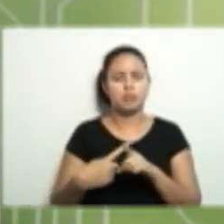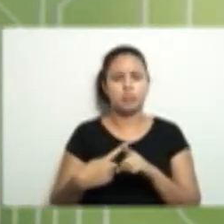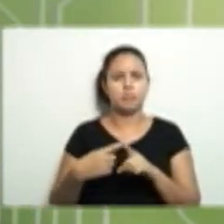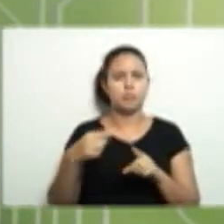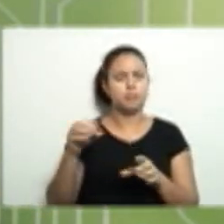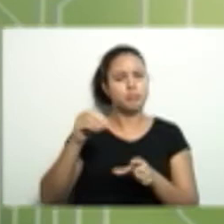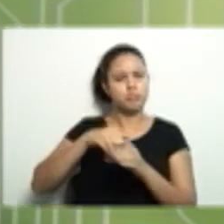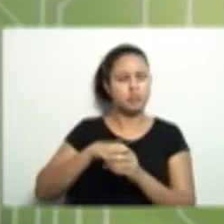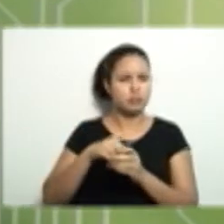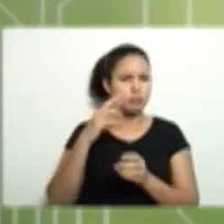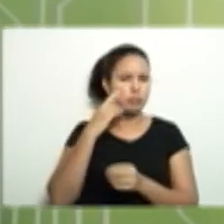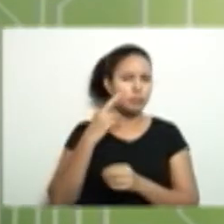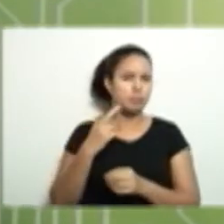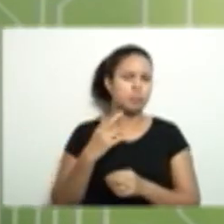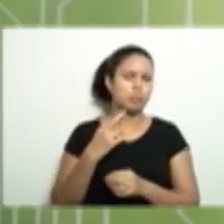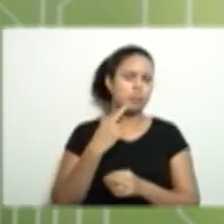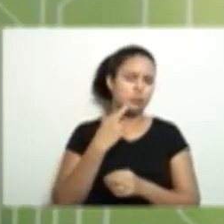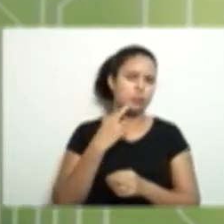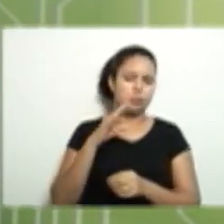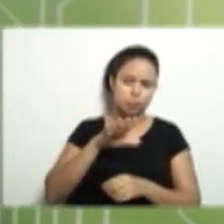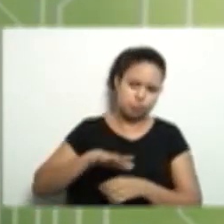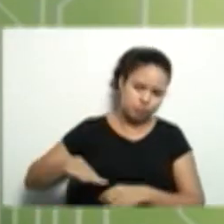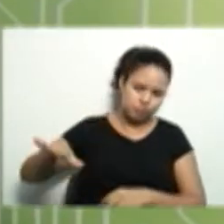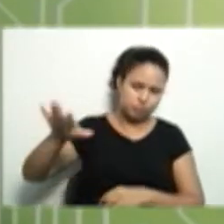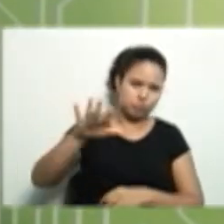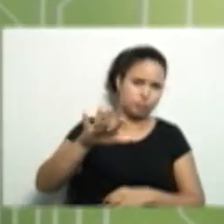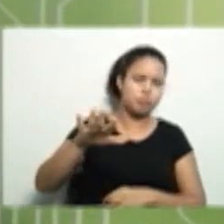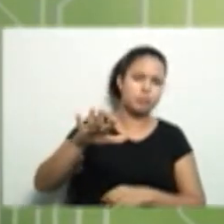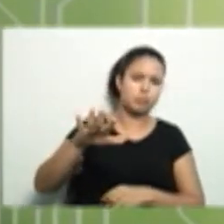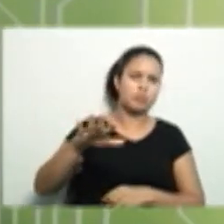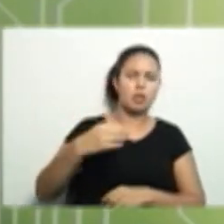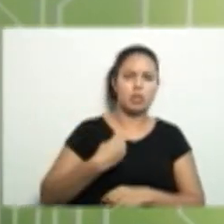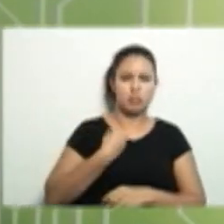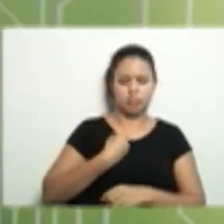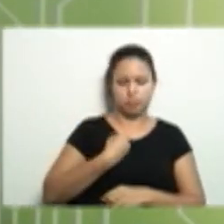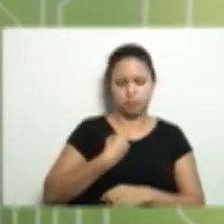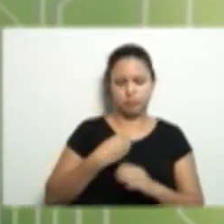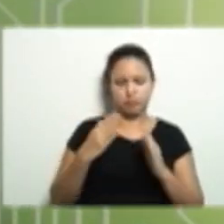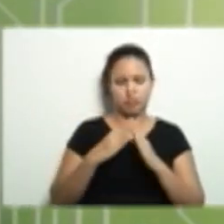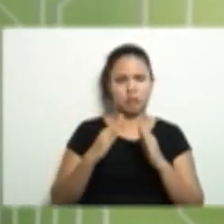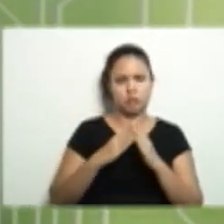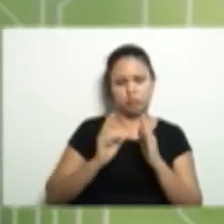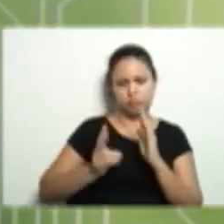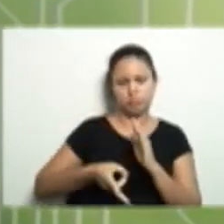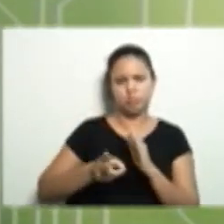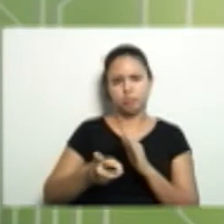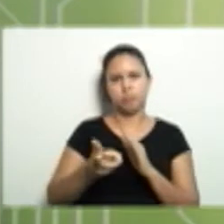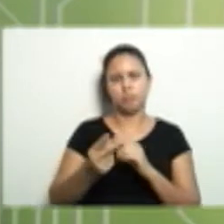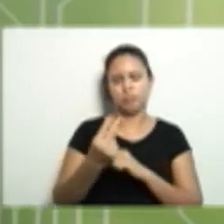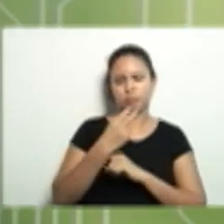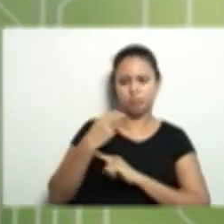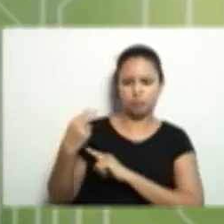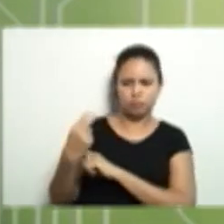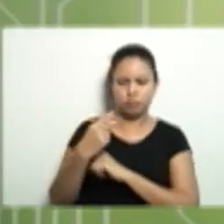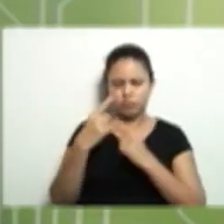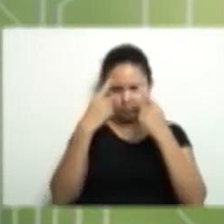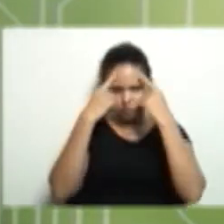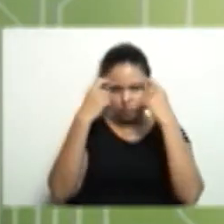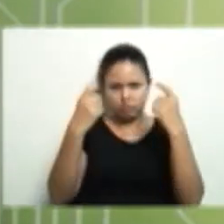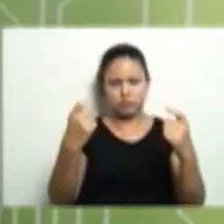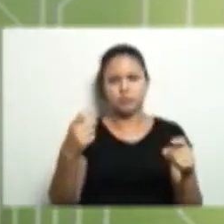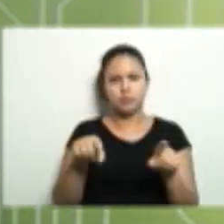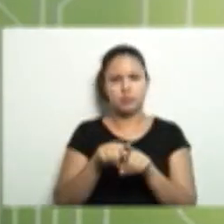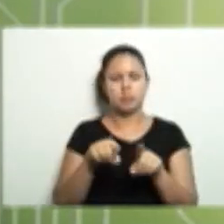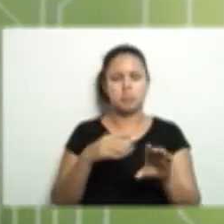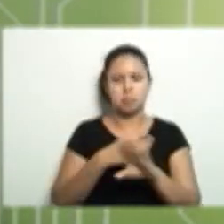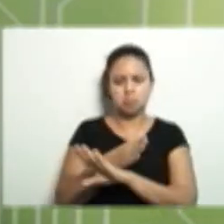dificilmente vai passar fome, ela está em mais segurança, até segurança mesmo contra a violência, ela tem um acesso a melhores